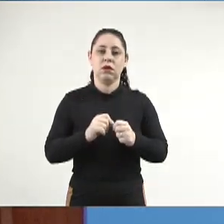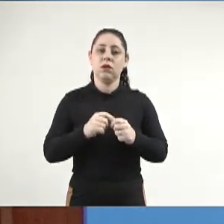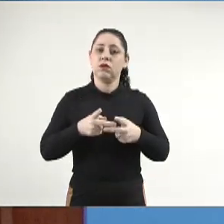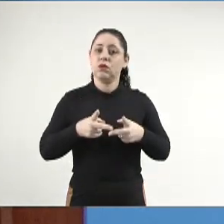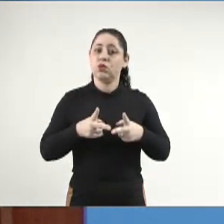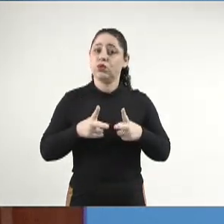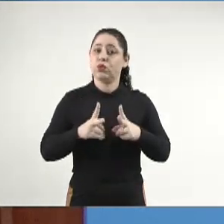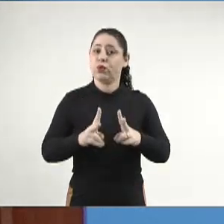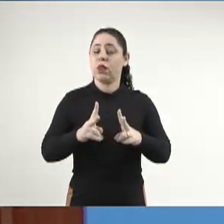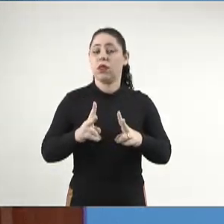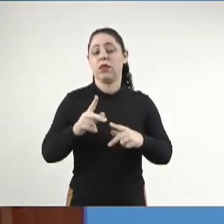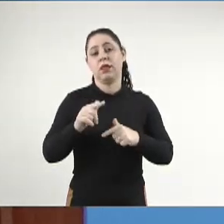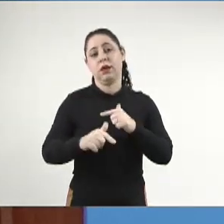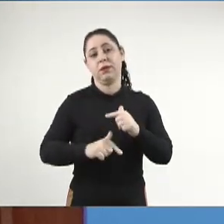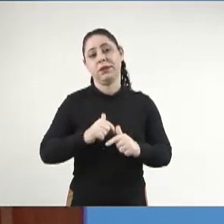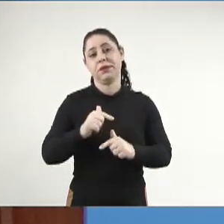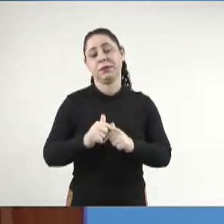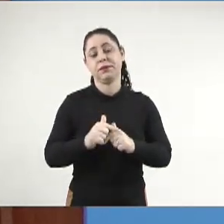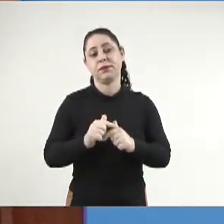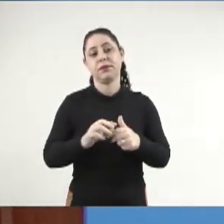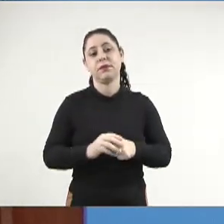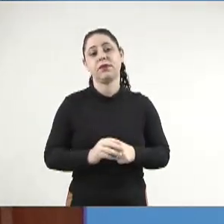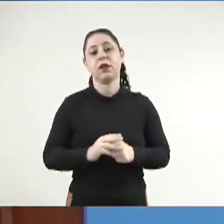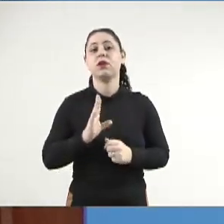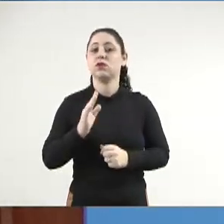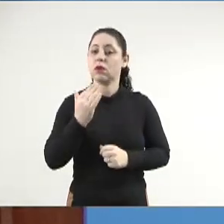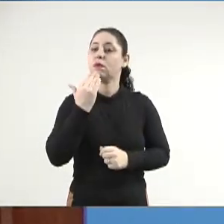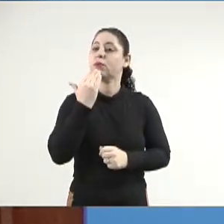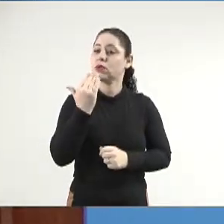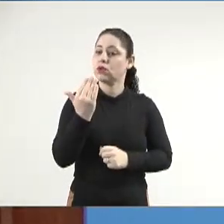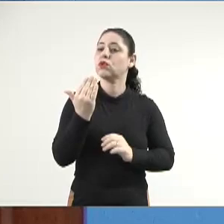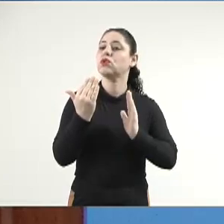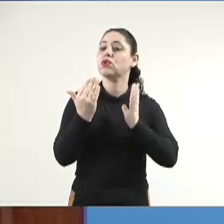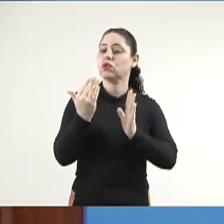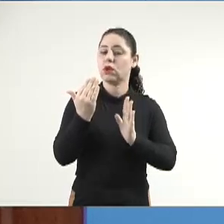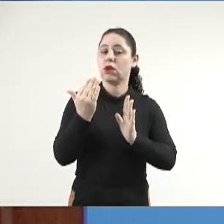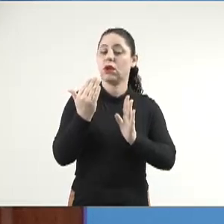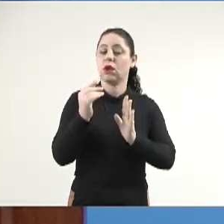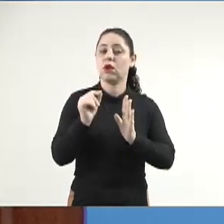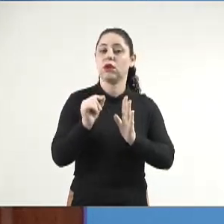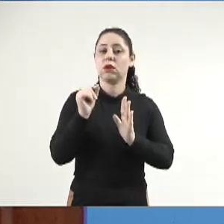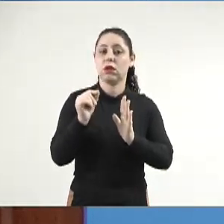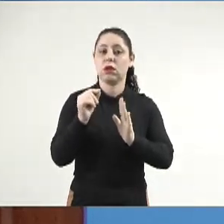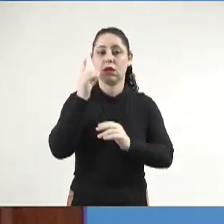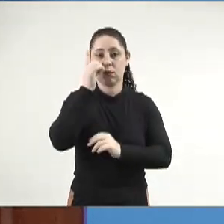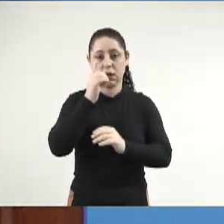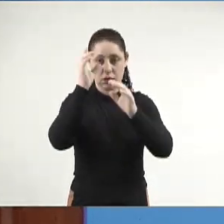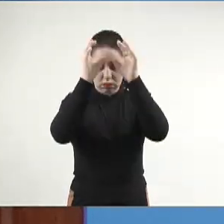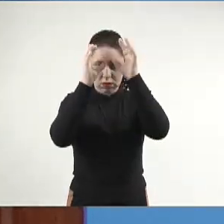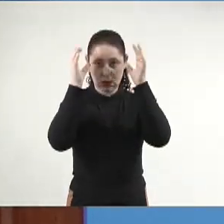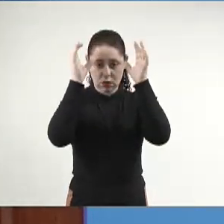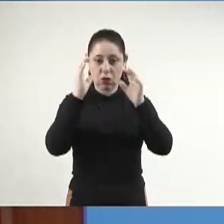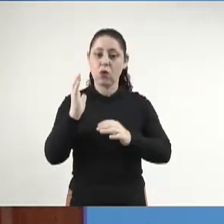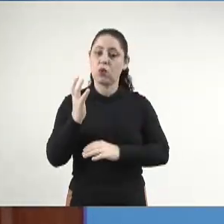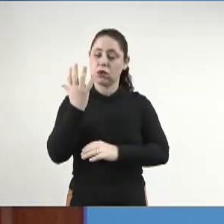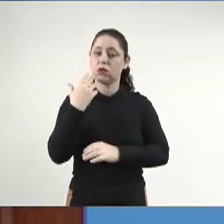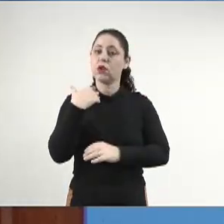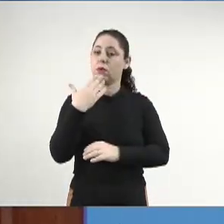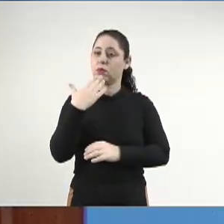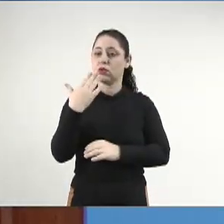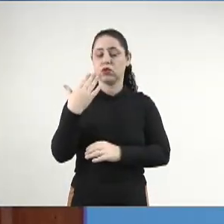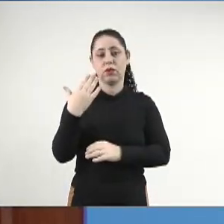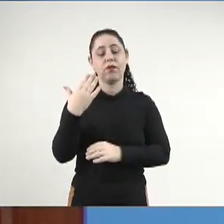continue atuando nesse sentido, né? Já solicitei que essas operações, como disse o deputado Caravina, aconteçam,